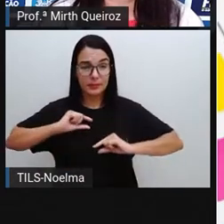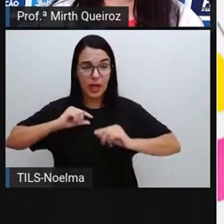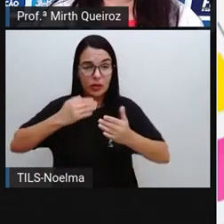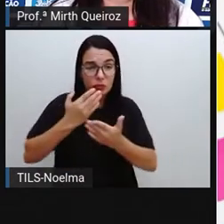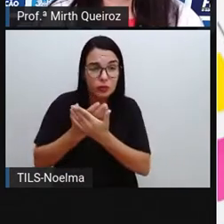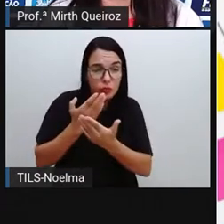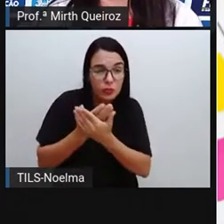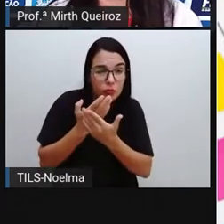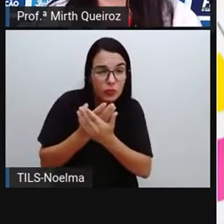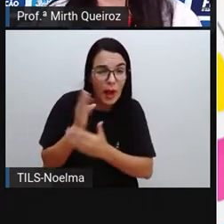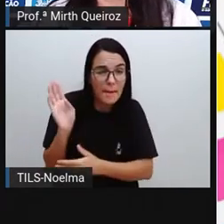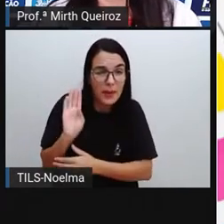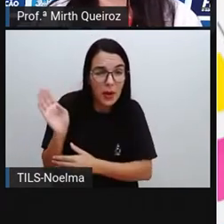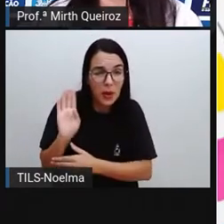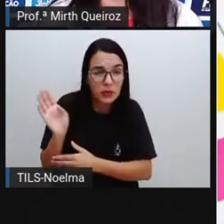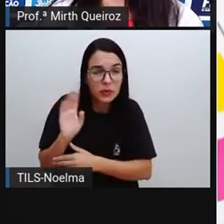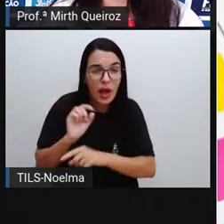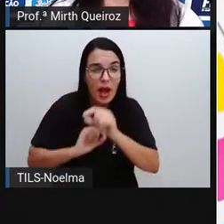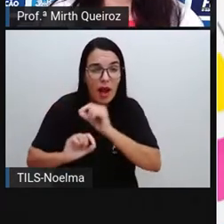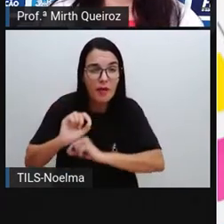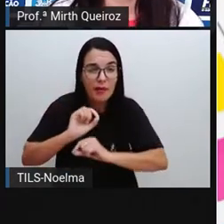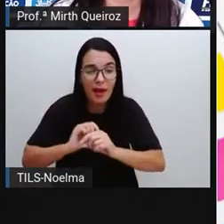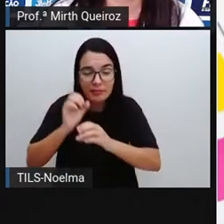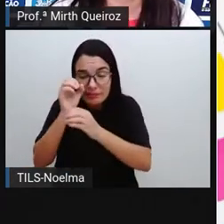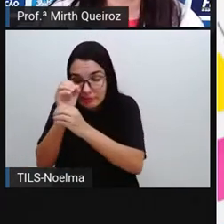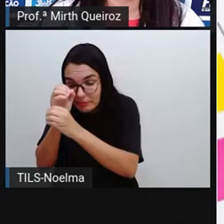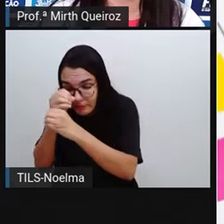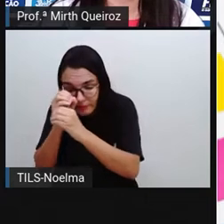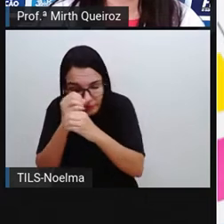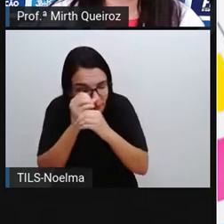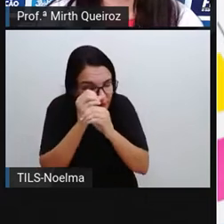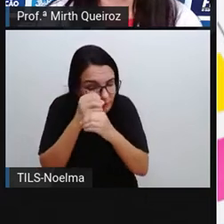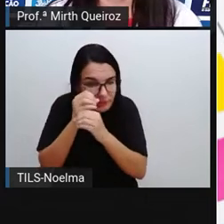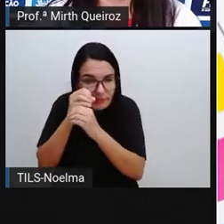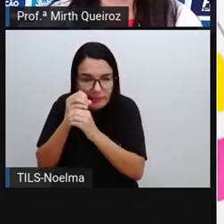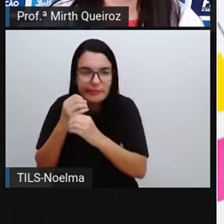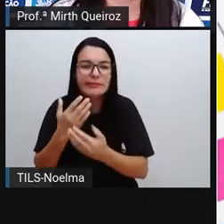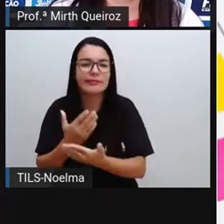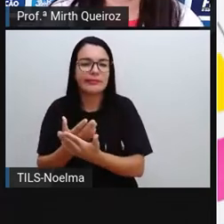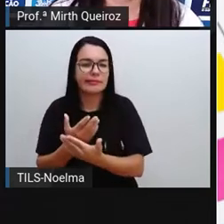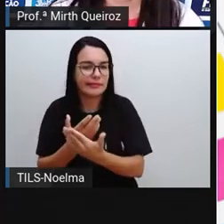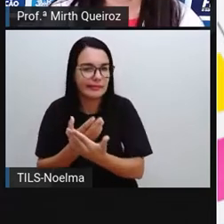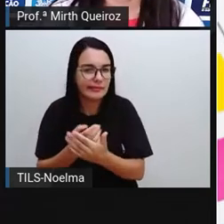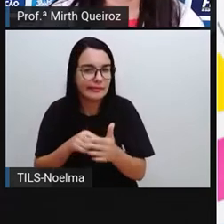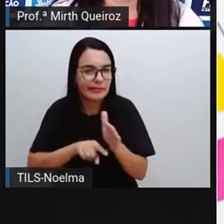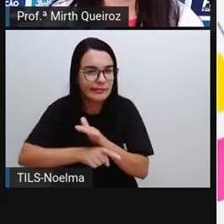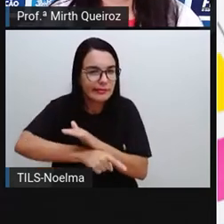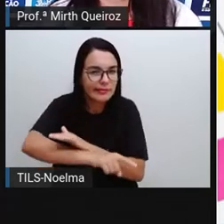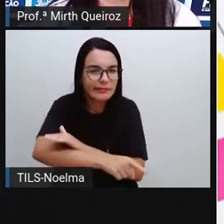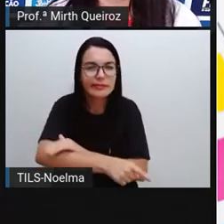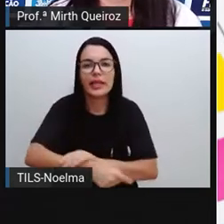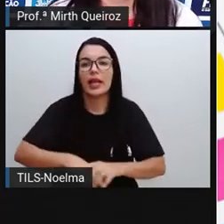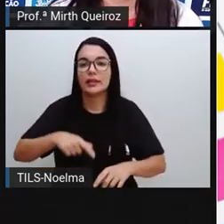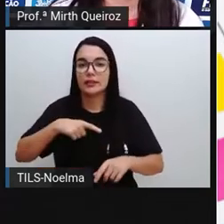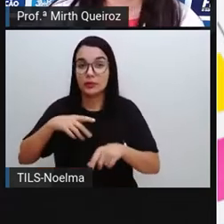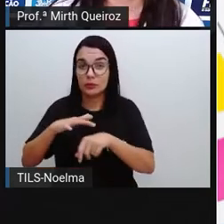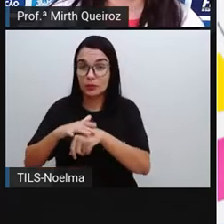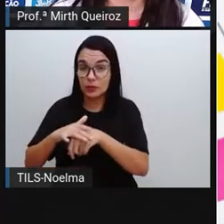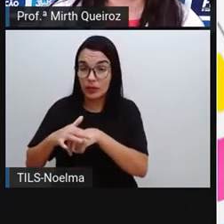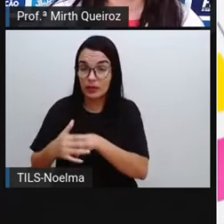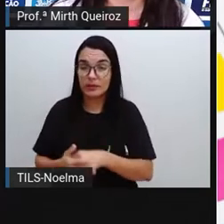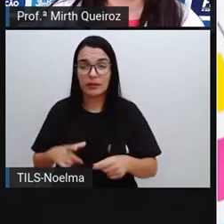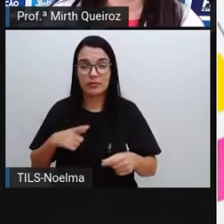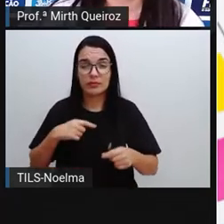da biologia que estuda os seres vivos microscópicos, por isso que chama microbiologia, certo? Causadores de doenças nos